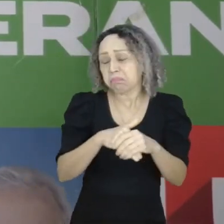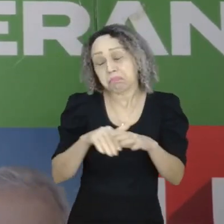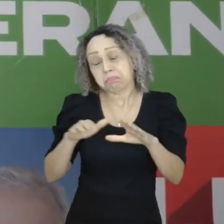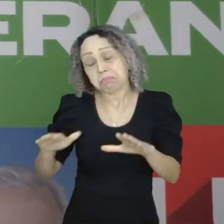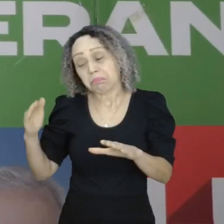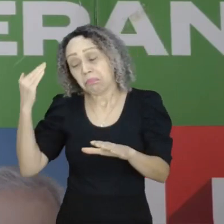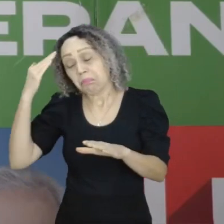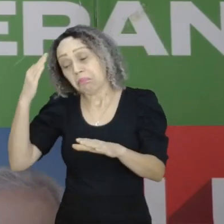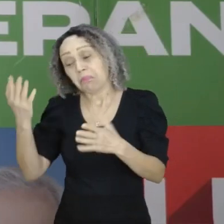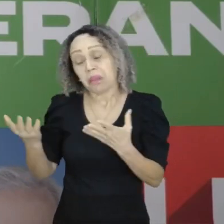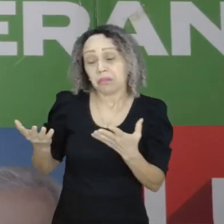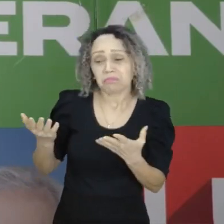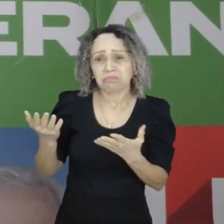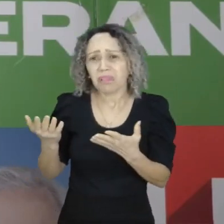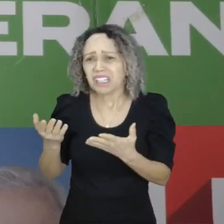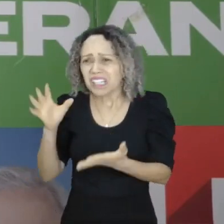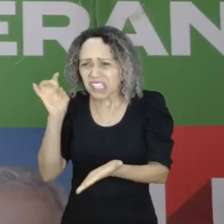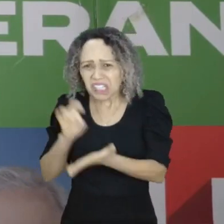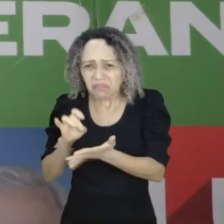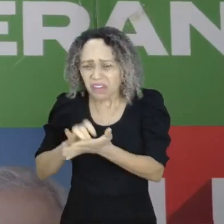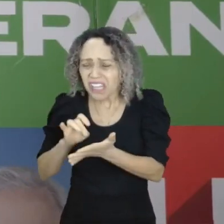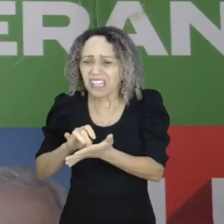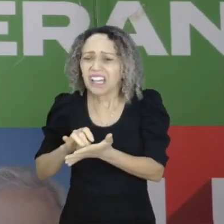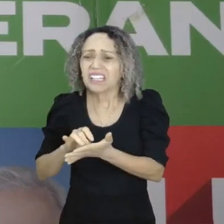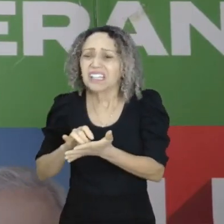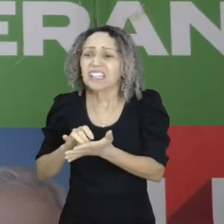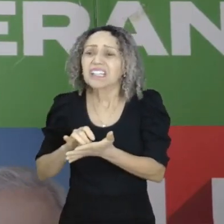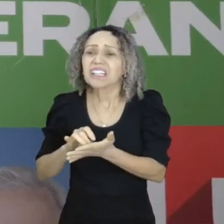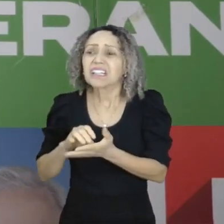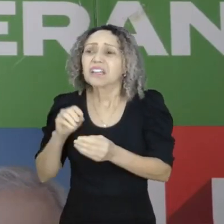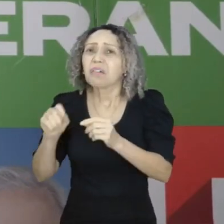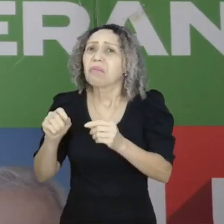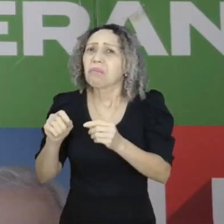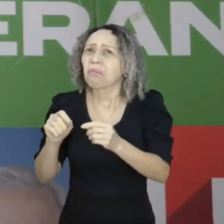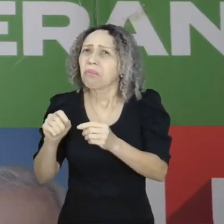avaliar as urnas, mas nunca diz que vai aceitar o